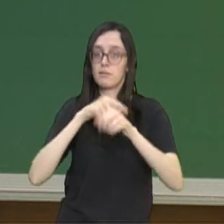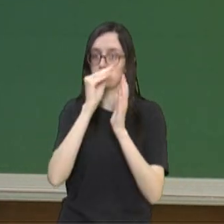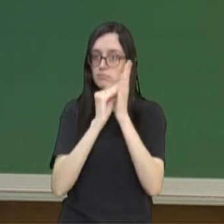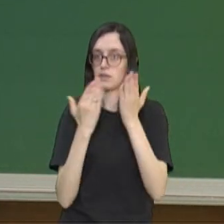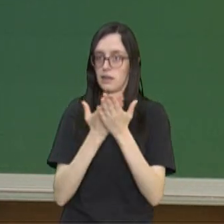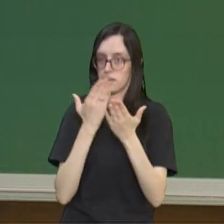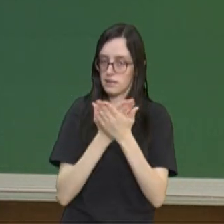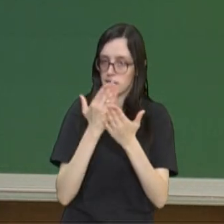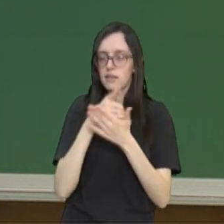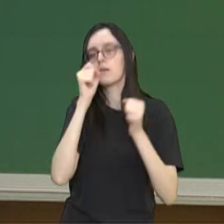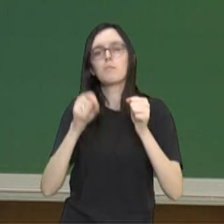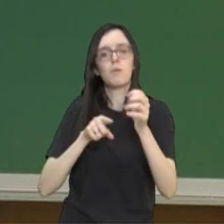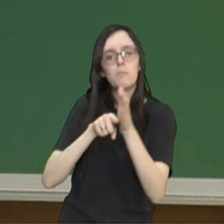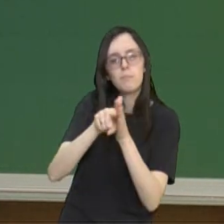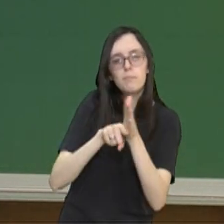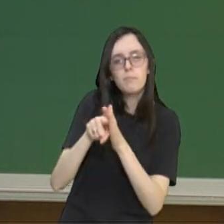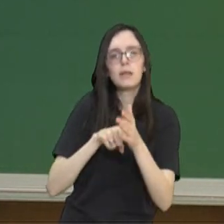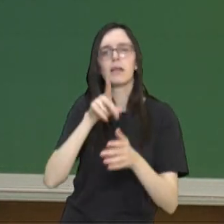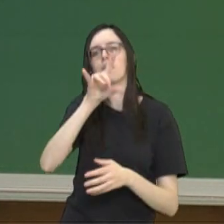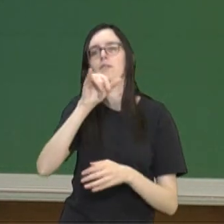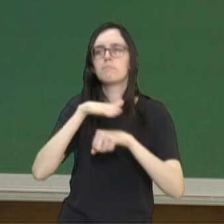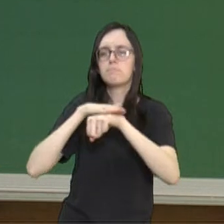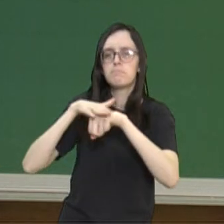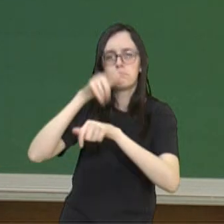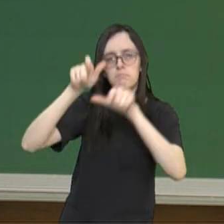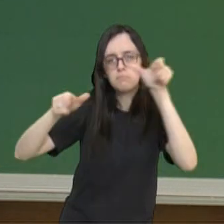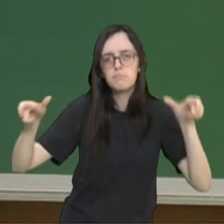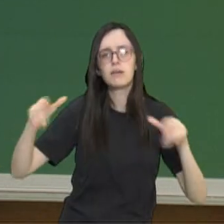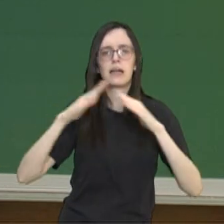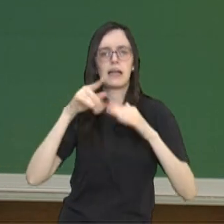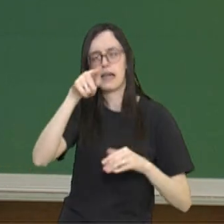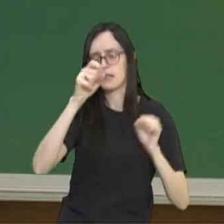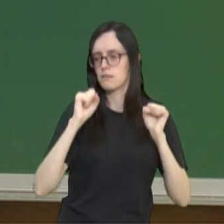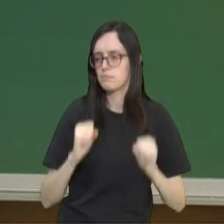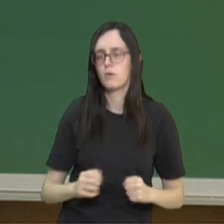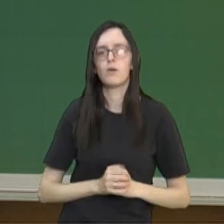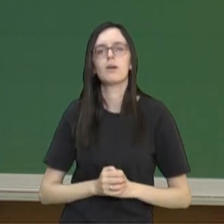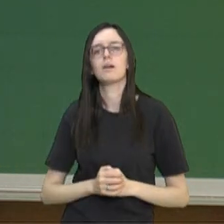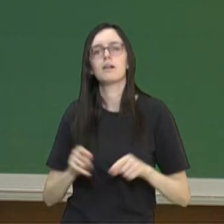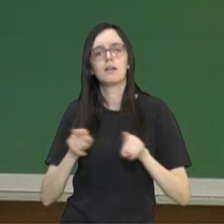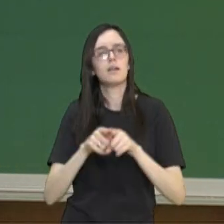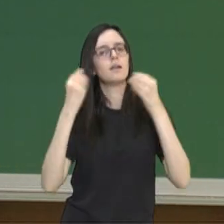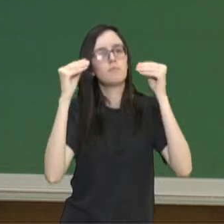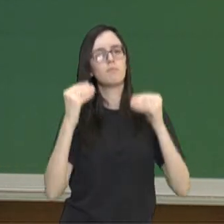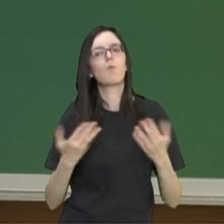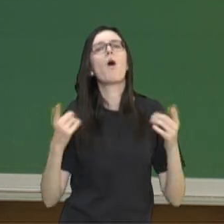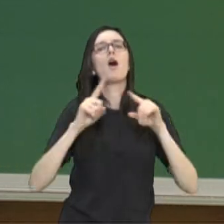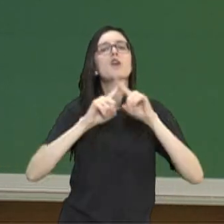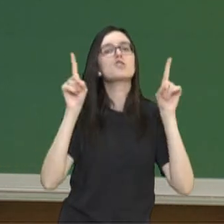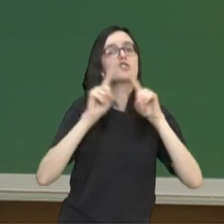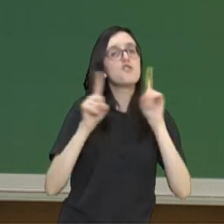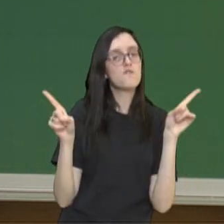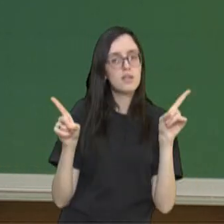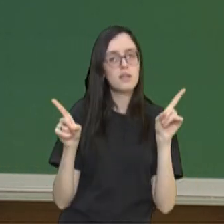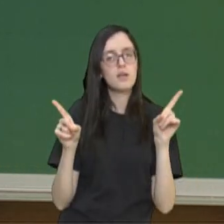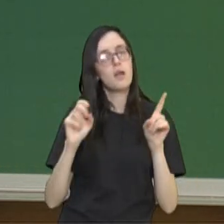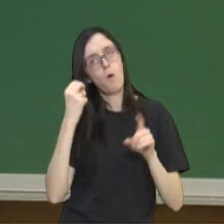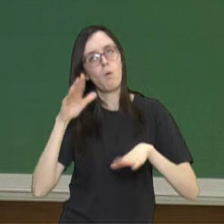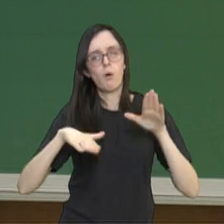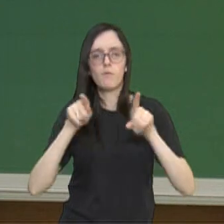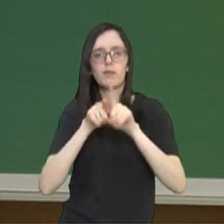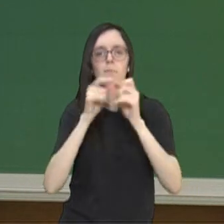que vocês já sabem do assunto. O assunto que a gente viu agora foi futebol e futsal versus. Quais as diferenças,